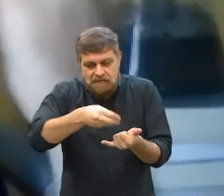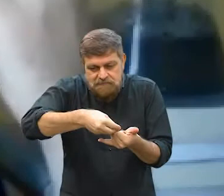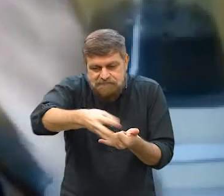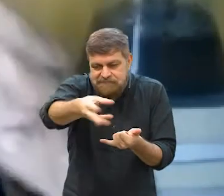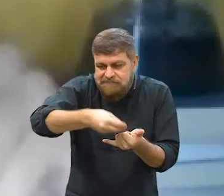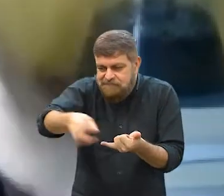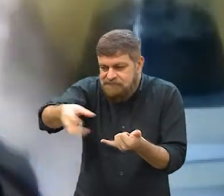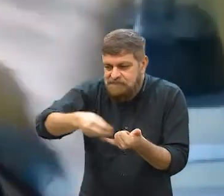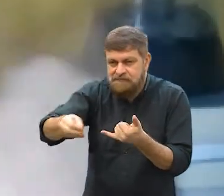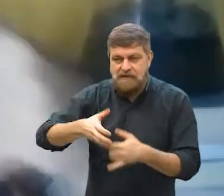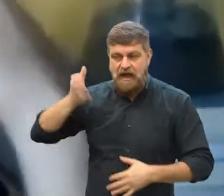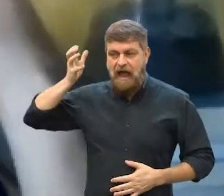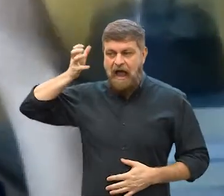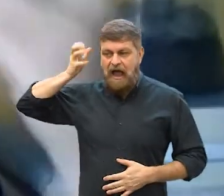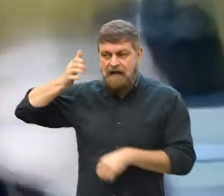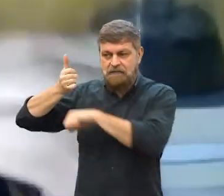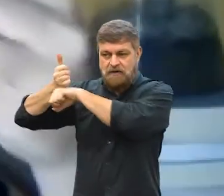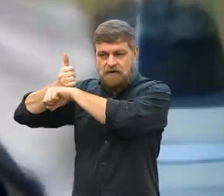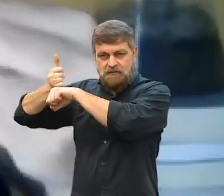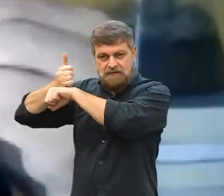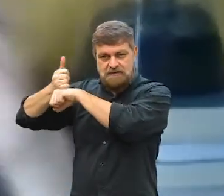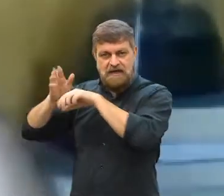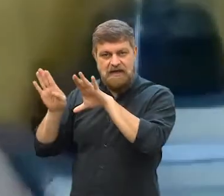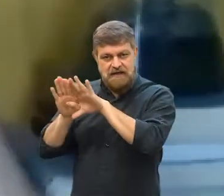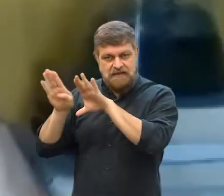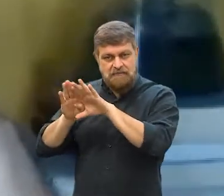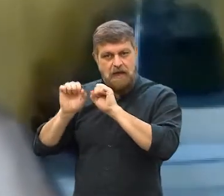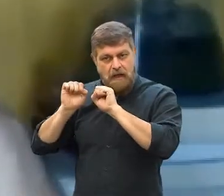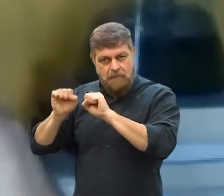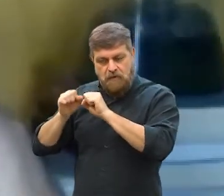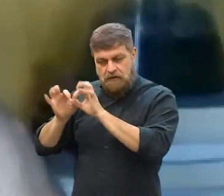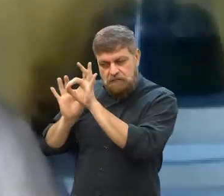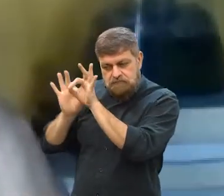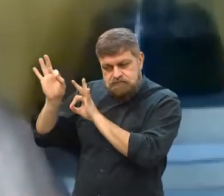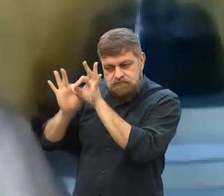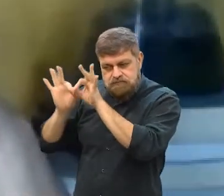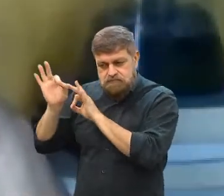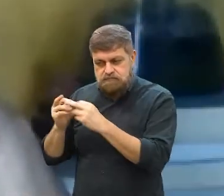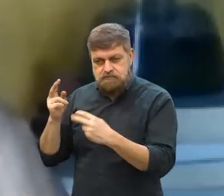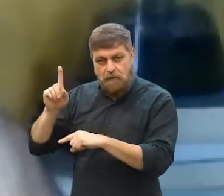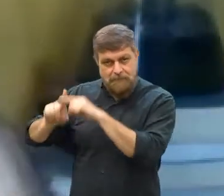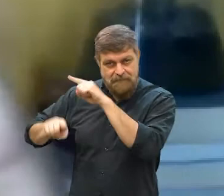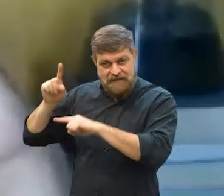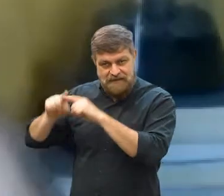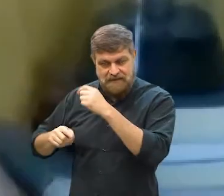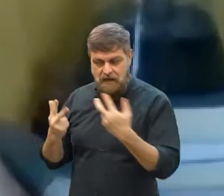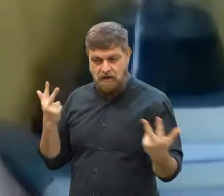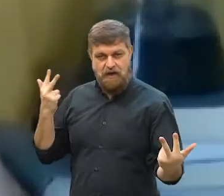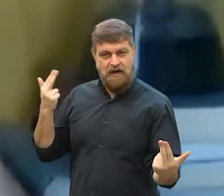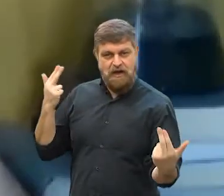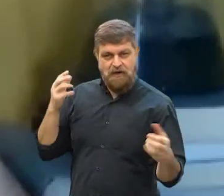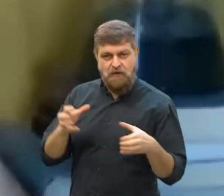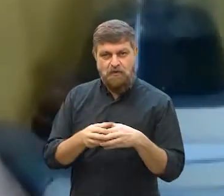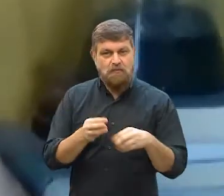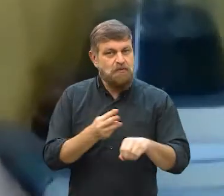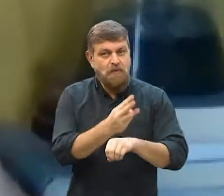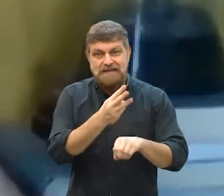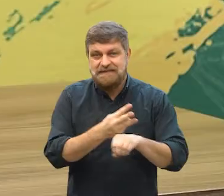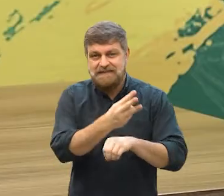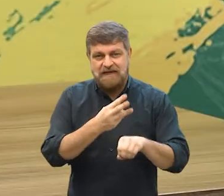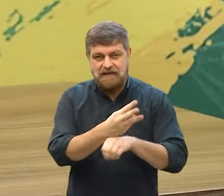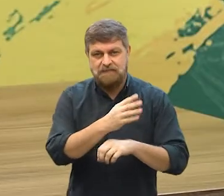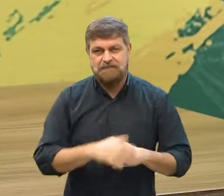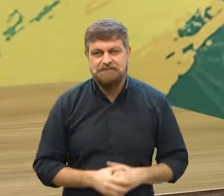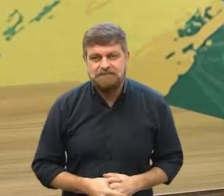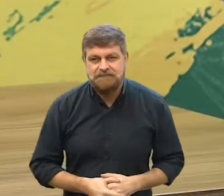produtores de rádio os funcionários podem e devem produzir também material para esse tipo de produto também